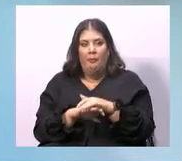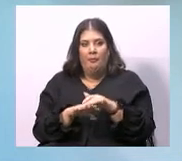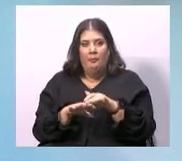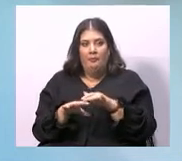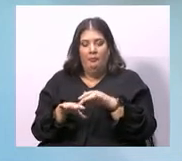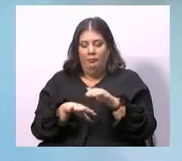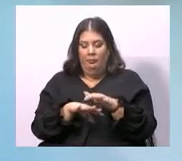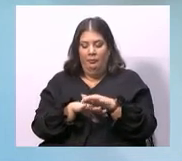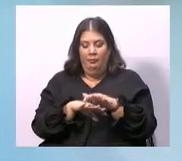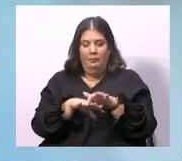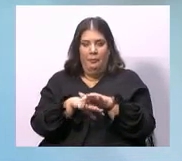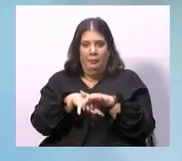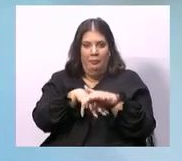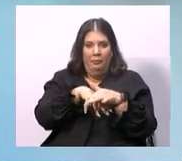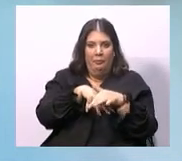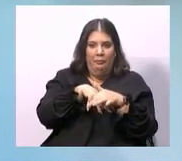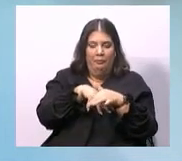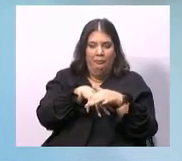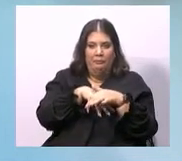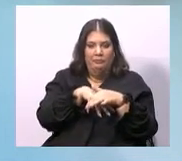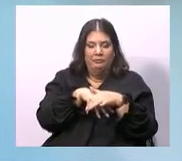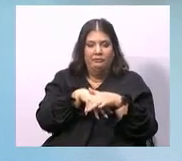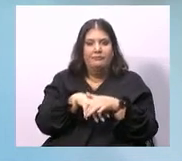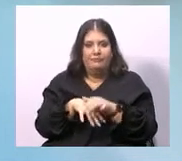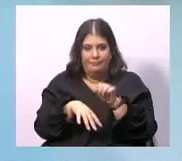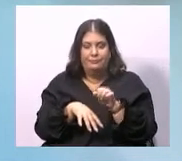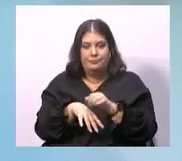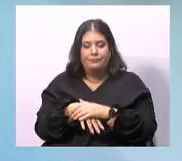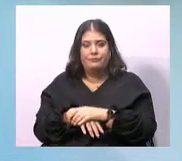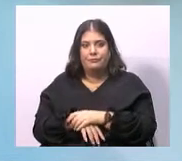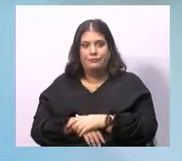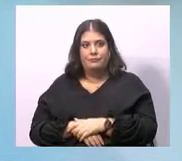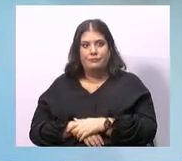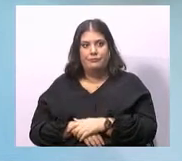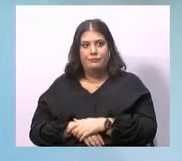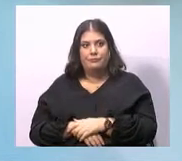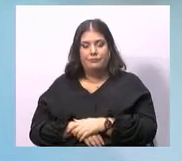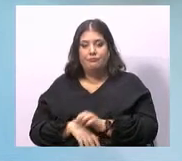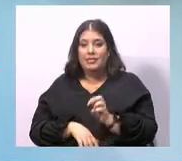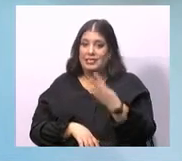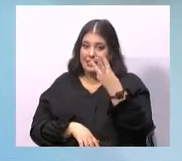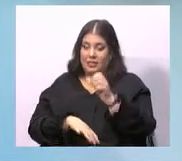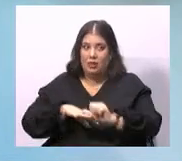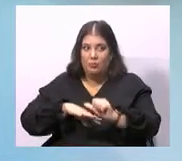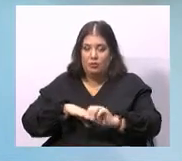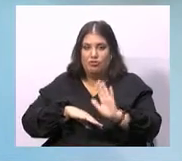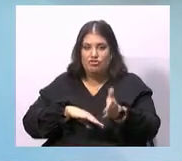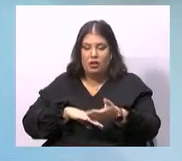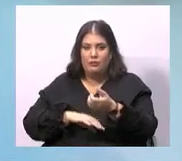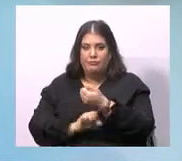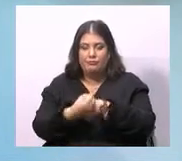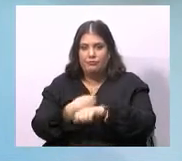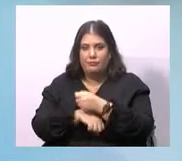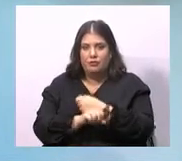entre o dedo pequenino e o a seguir, não é? Sim. Pronto. Foi intervida 3 vezes, portanto, foi mexida. Naturalmente